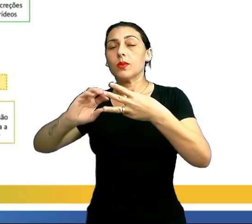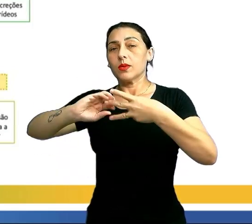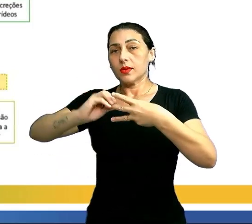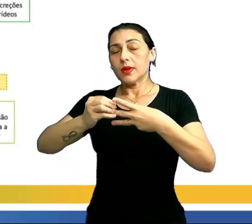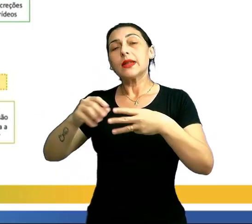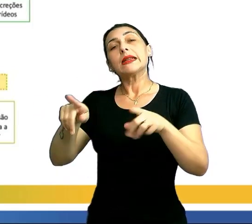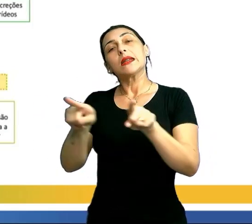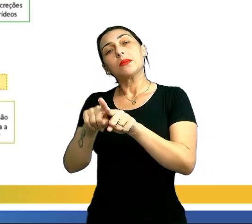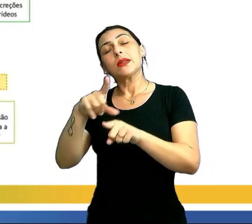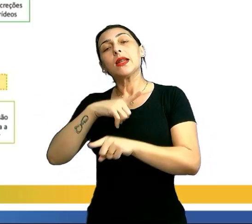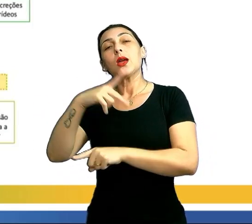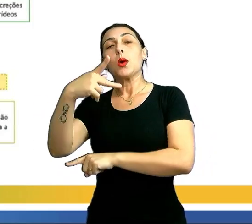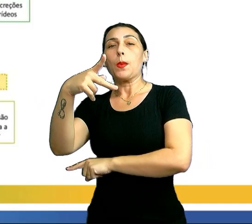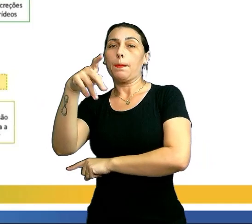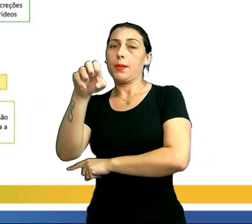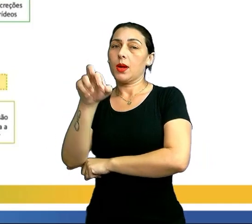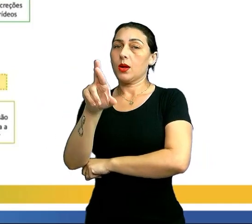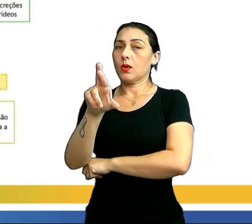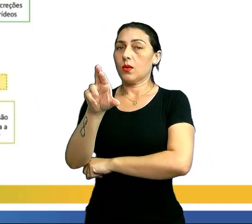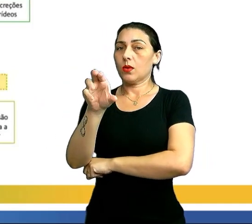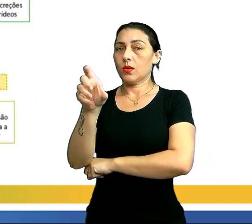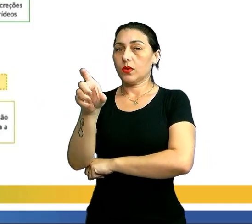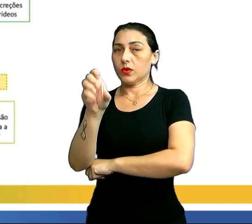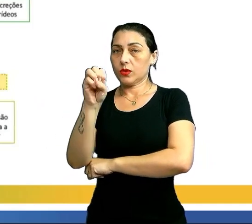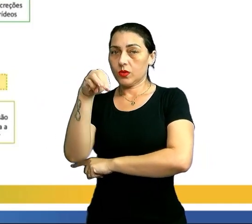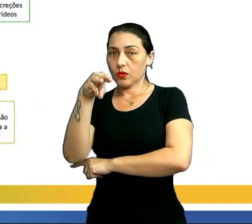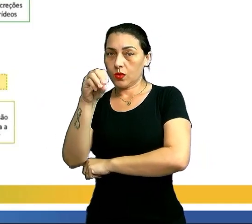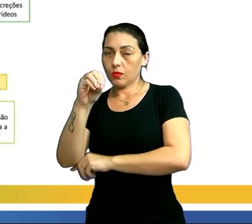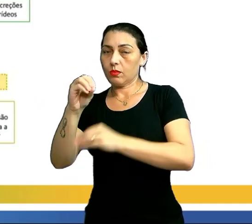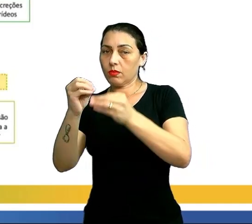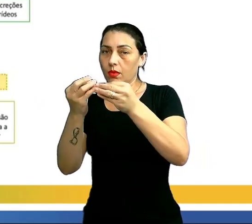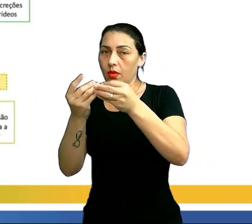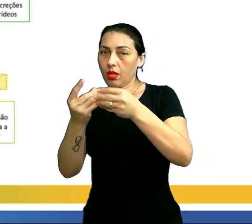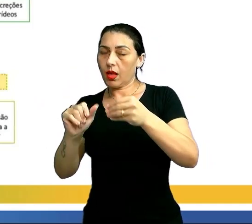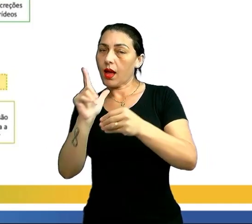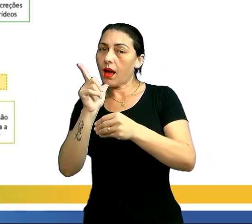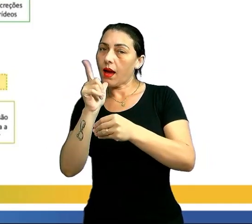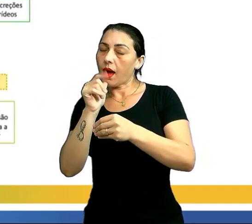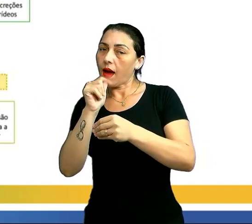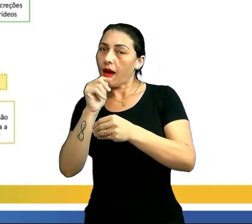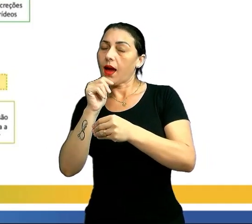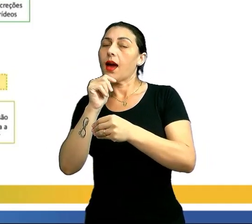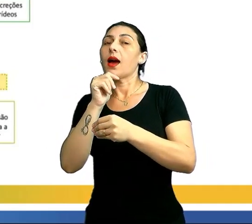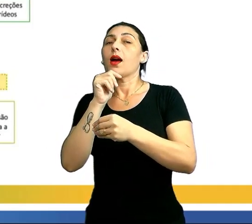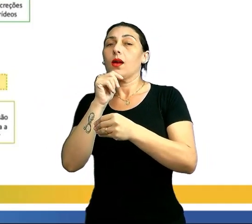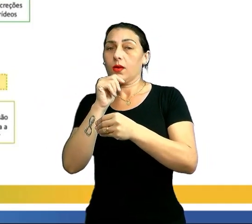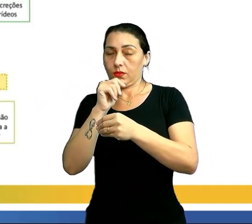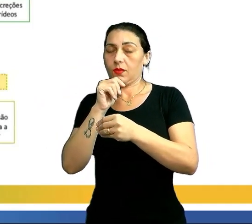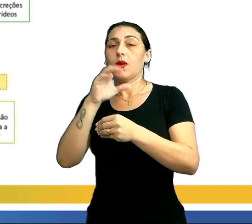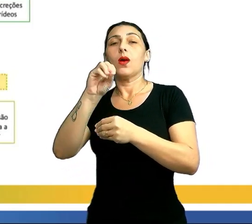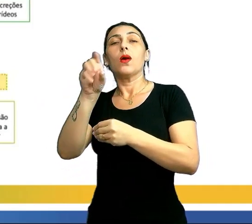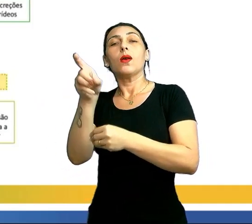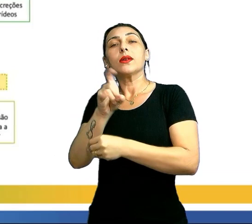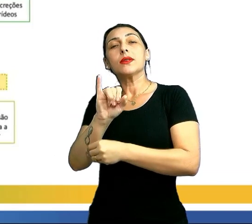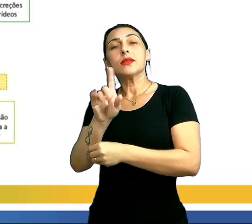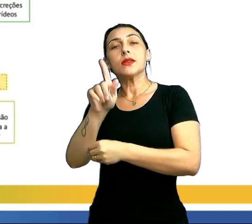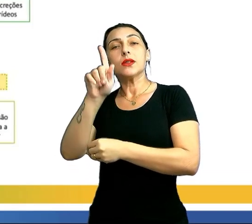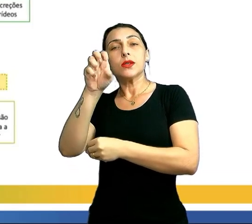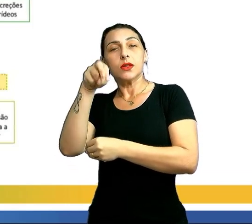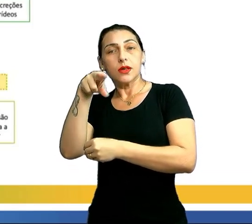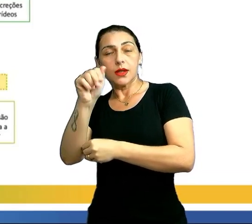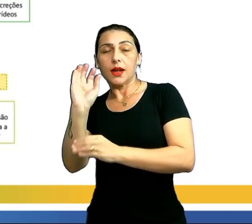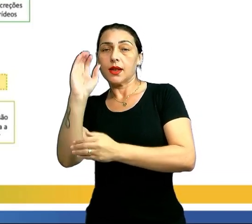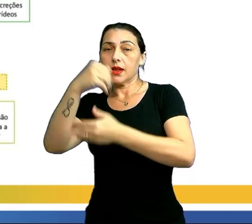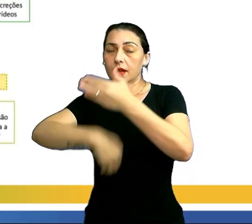os peroxissomos, que decompõem a água oxigenada, que ela é tóxica e que está dentro da